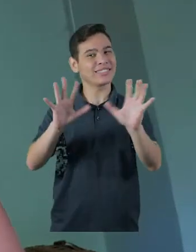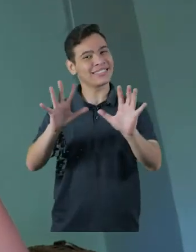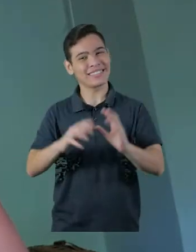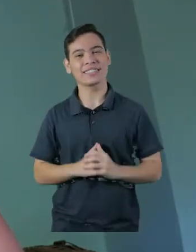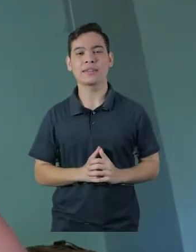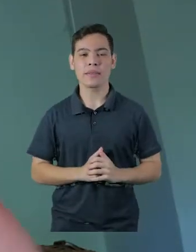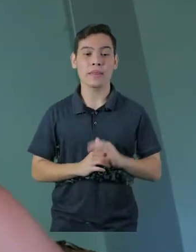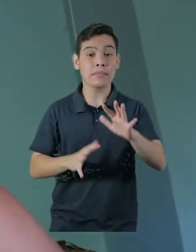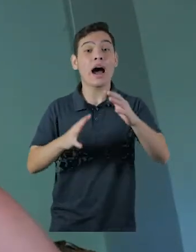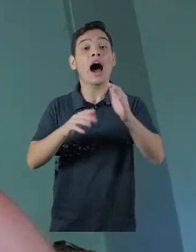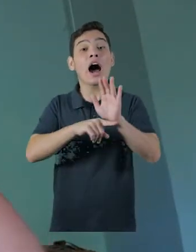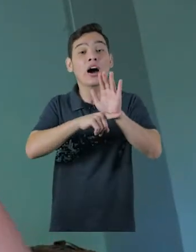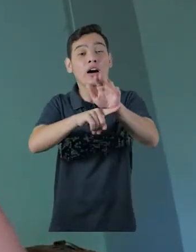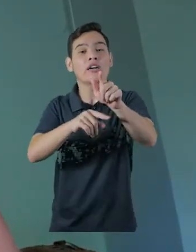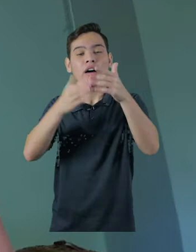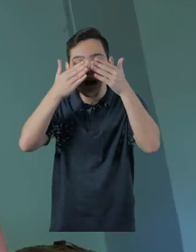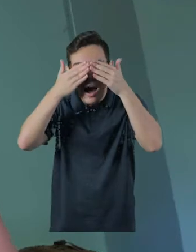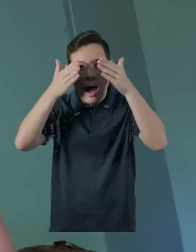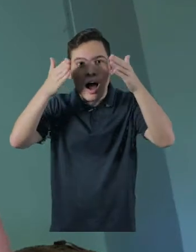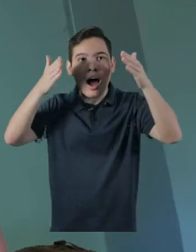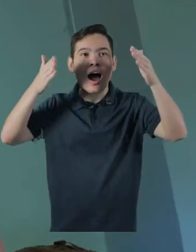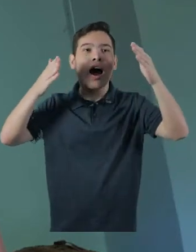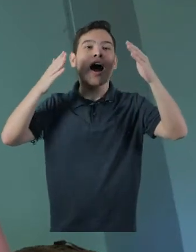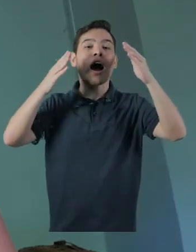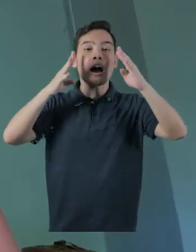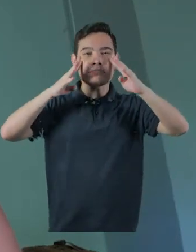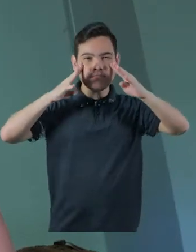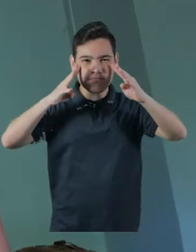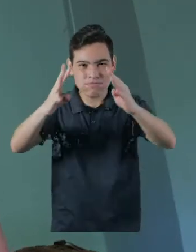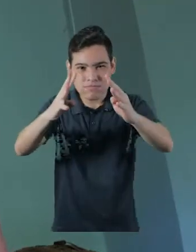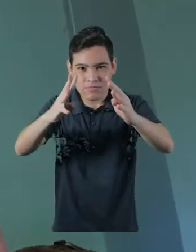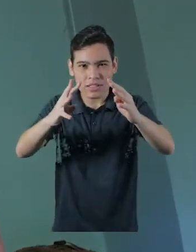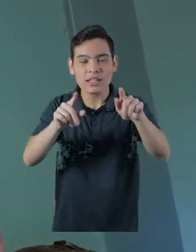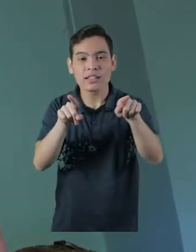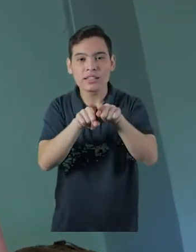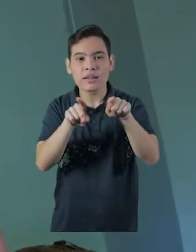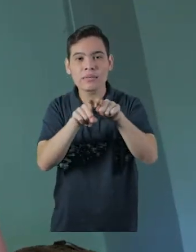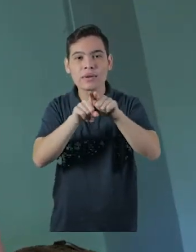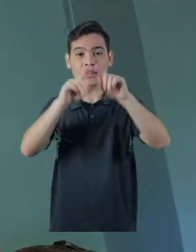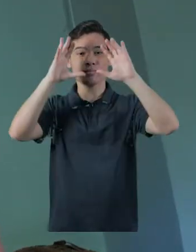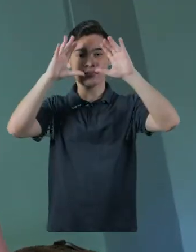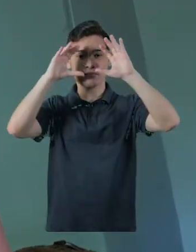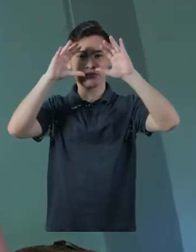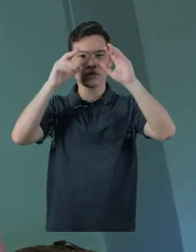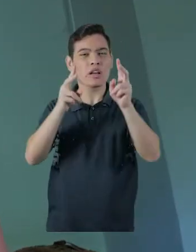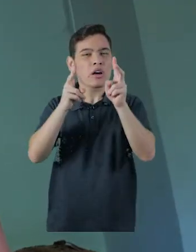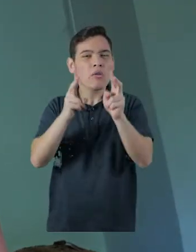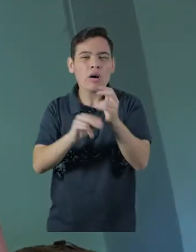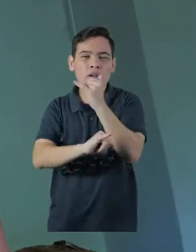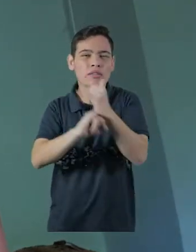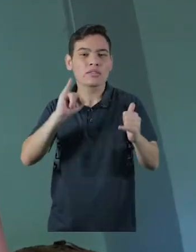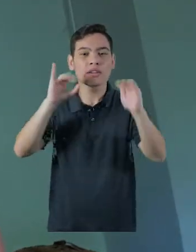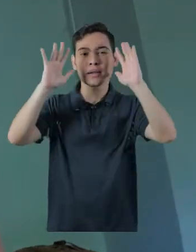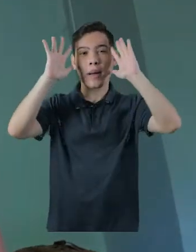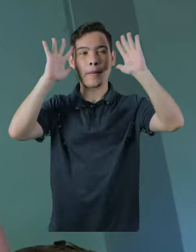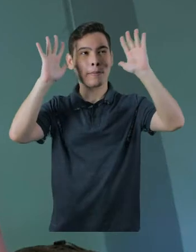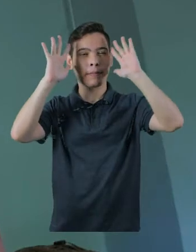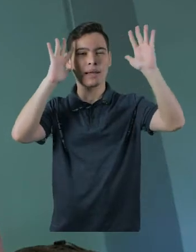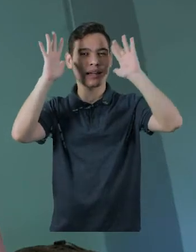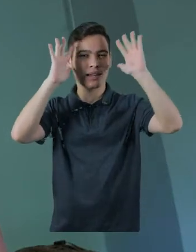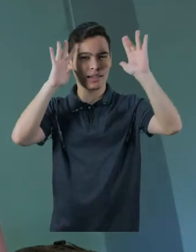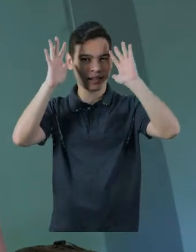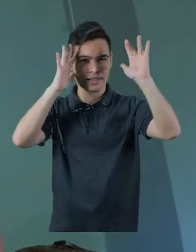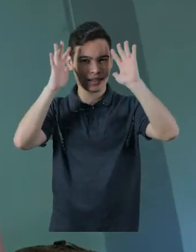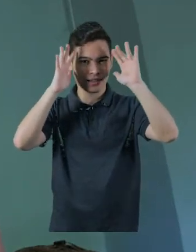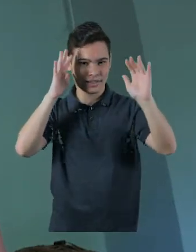mas que ajuda você a ampliar a sua atenção, a consciência, a fazer o que o Steve chama de uma meditação